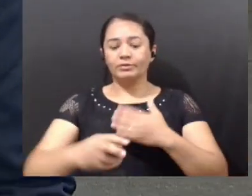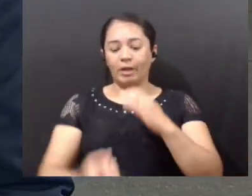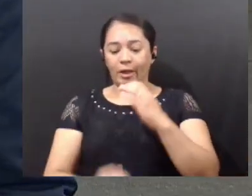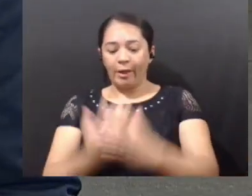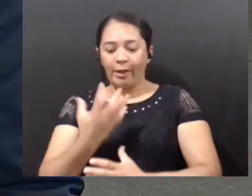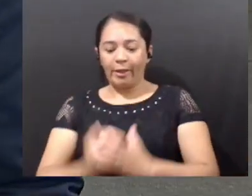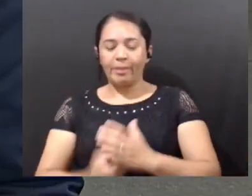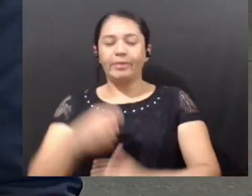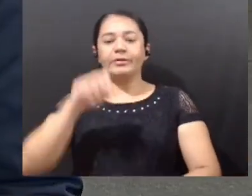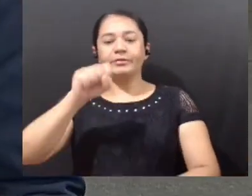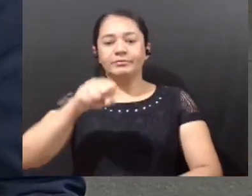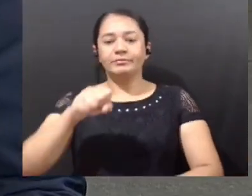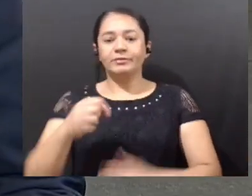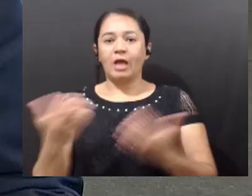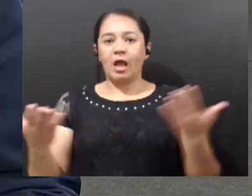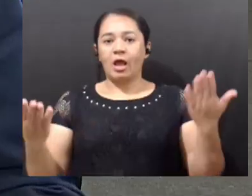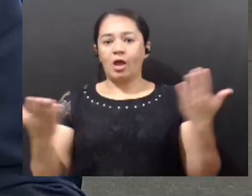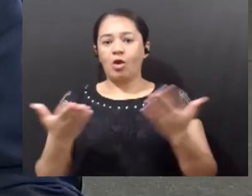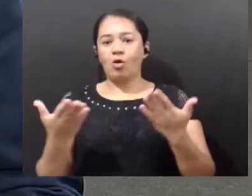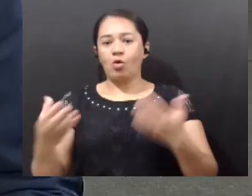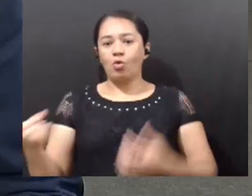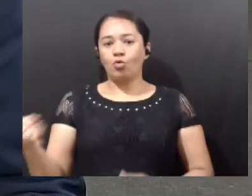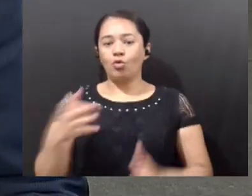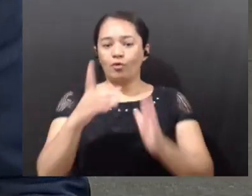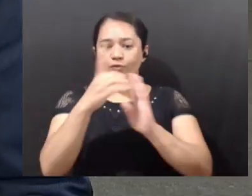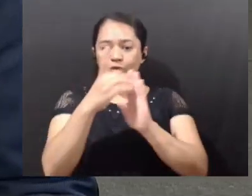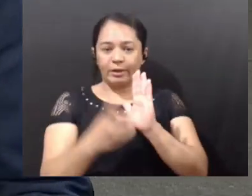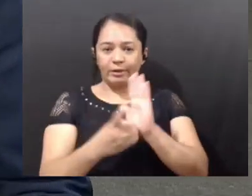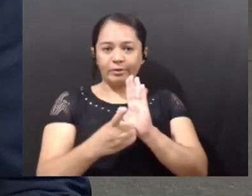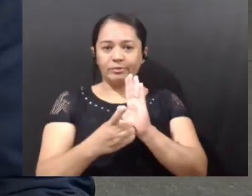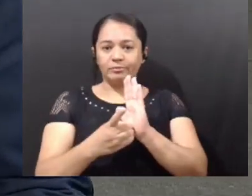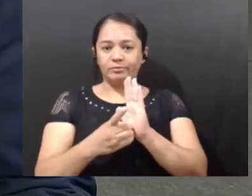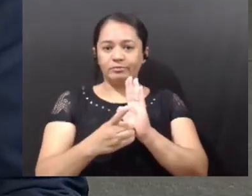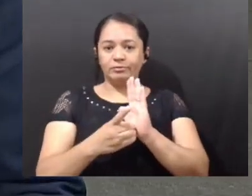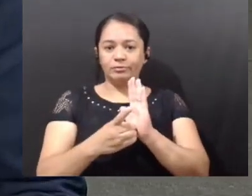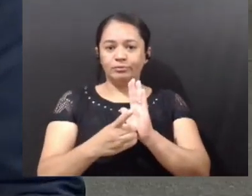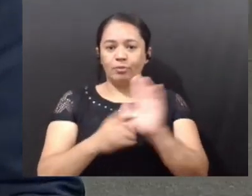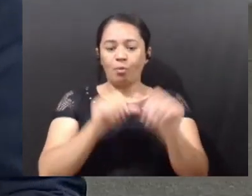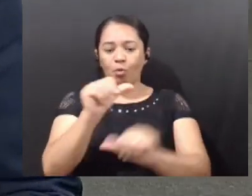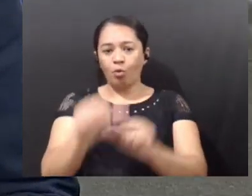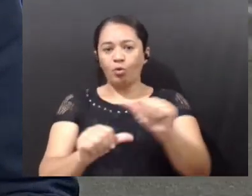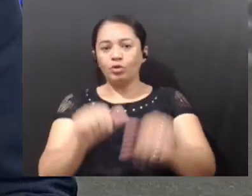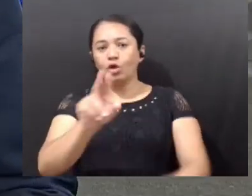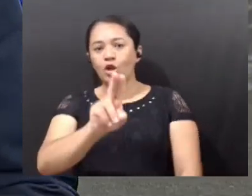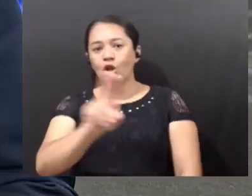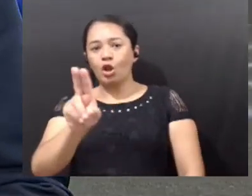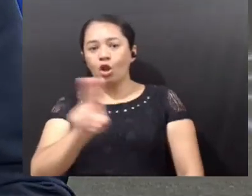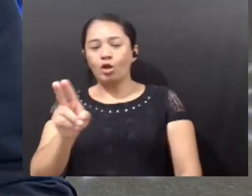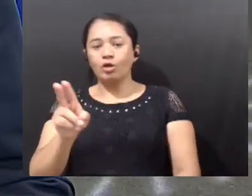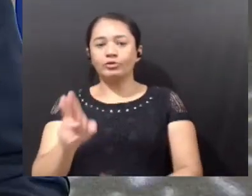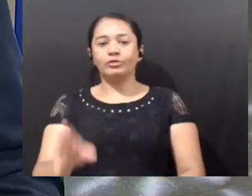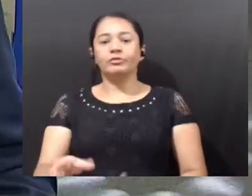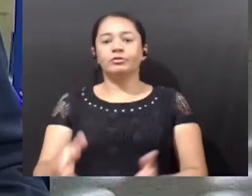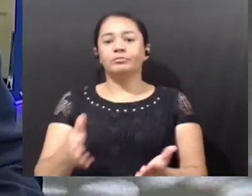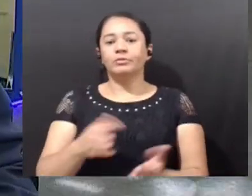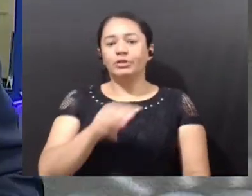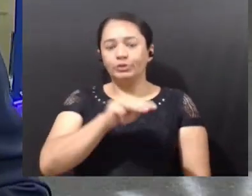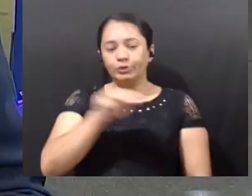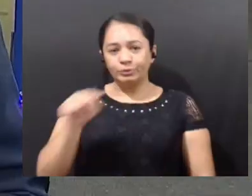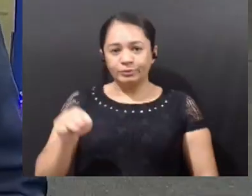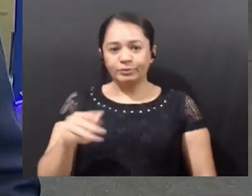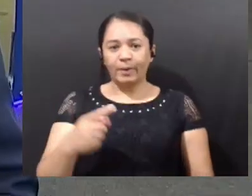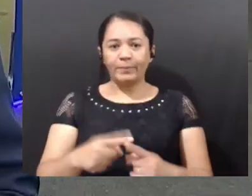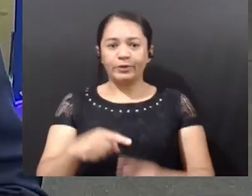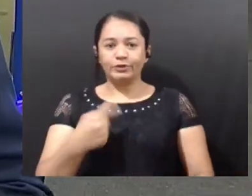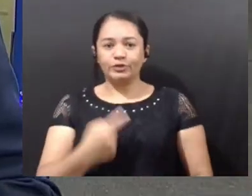Saiu agora um novo decreto mudando um pouco os nomes das diretorias do Ministério, porque como a gente nasceu de